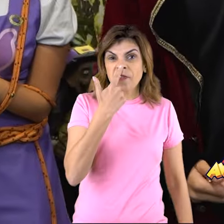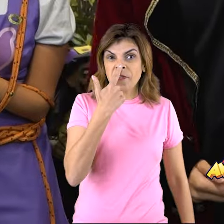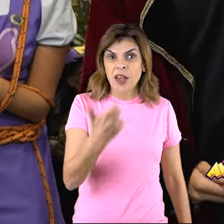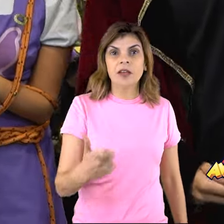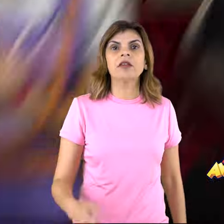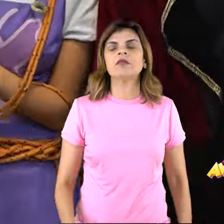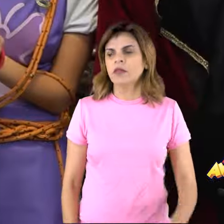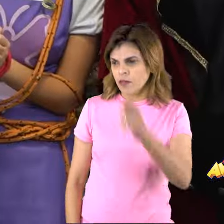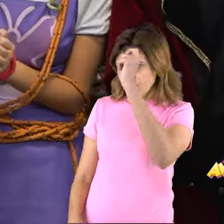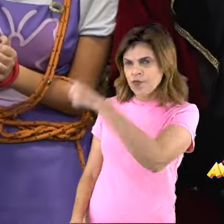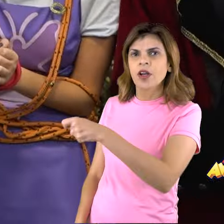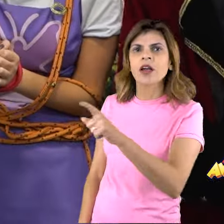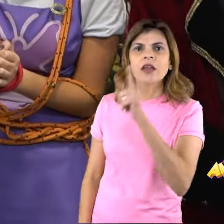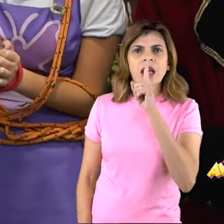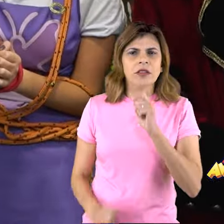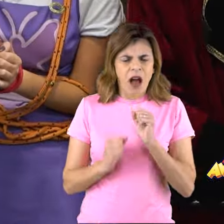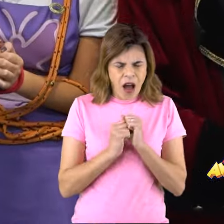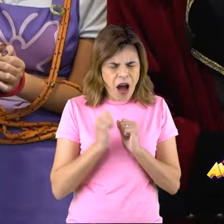fica quieta